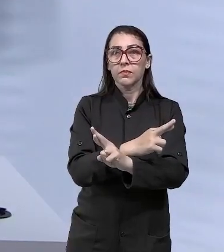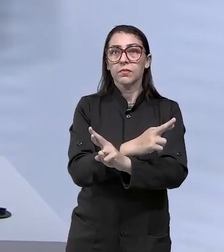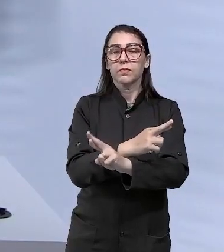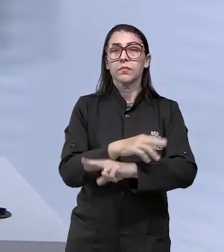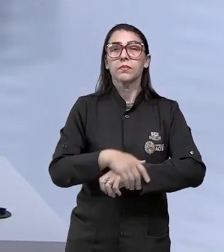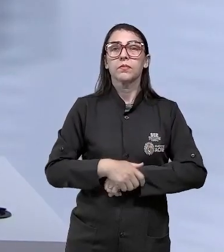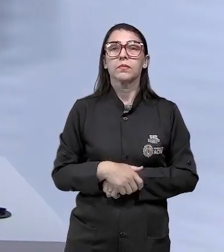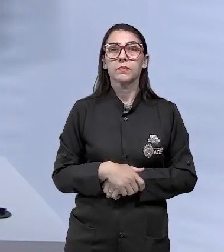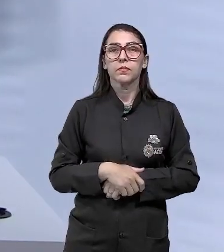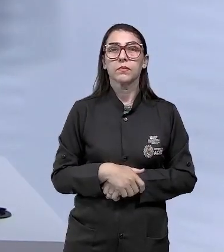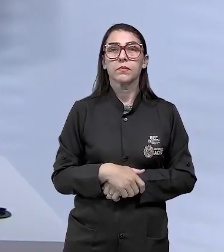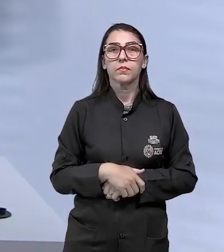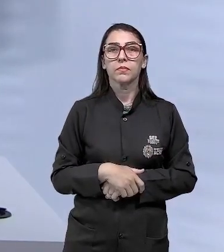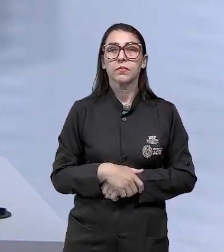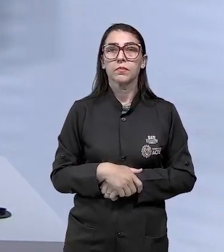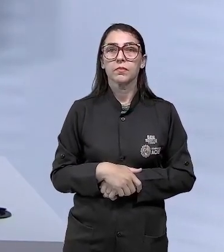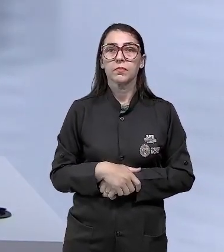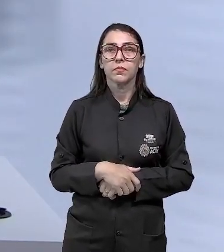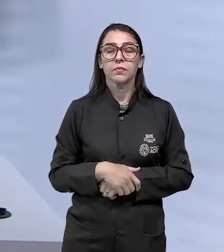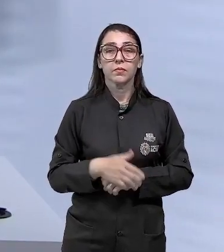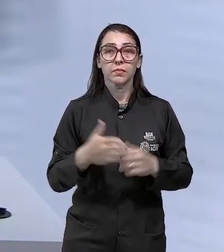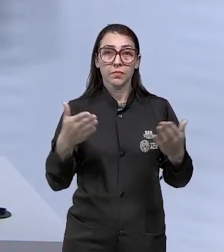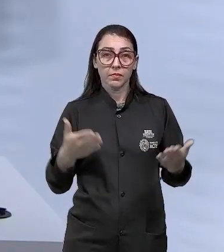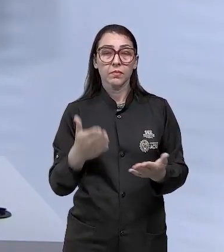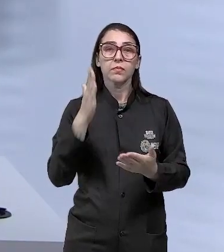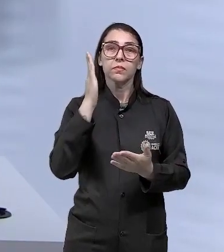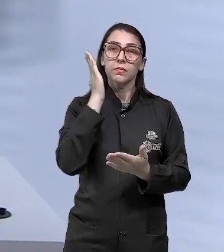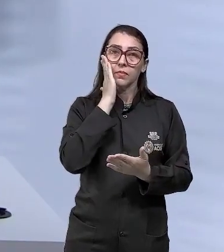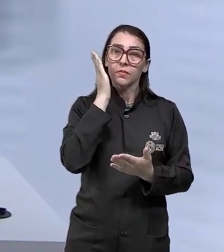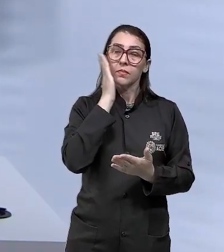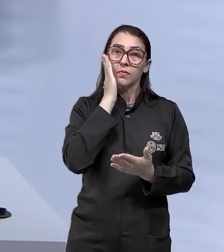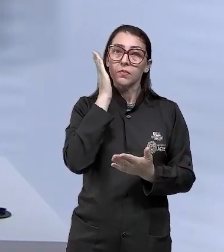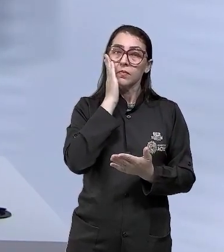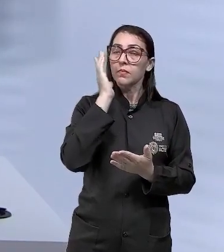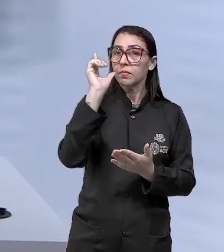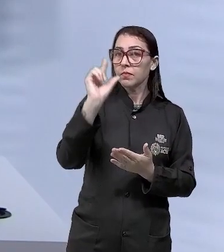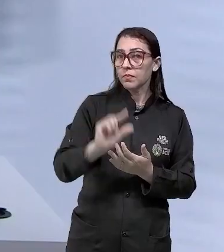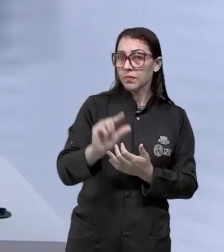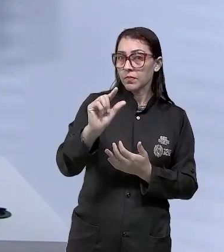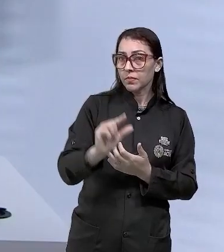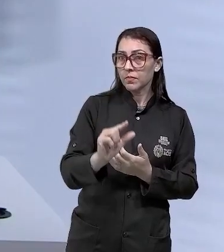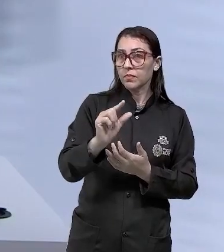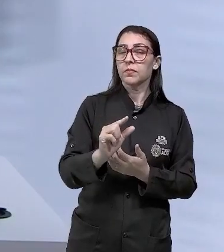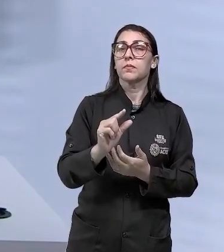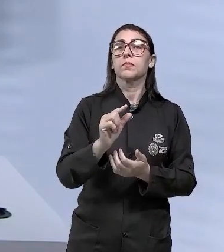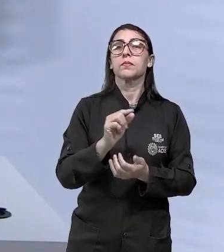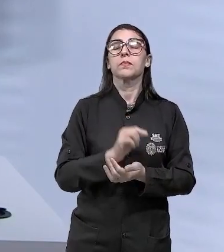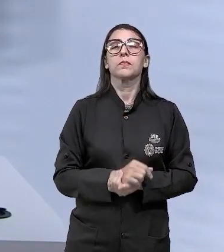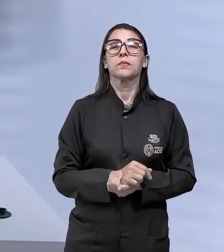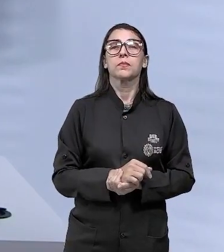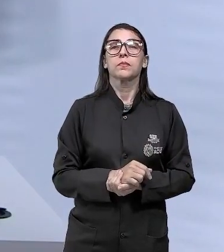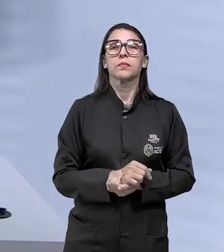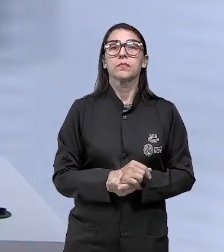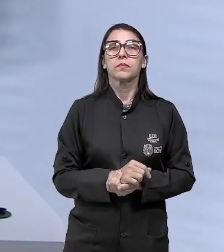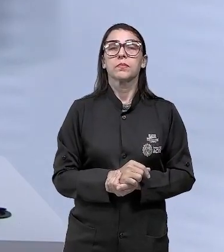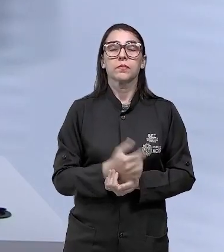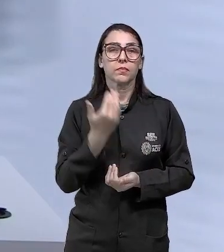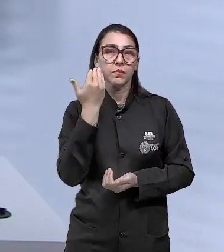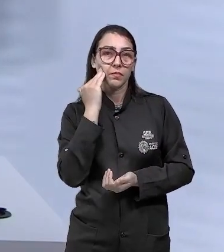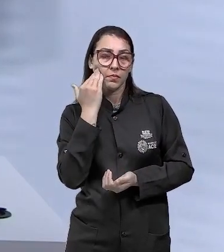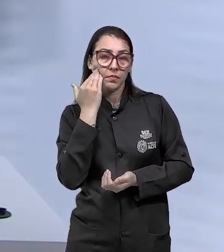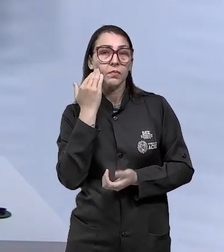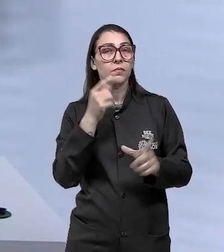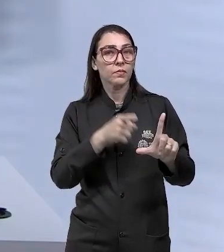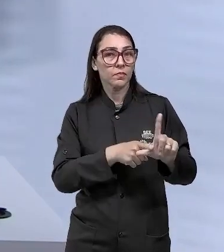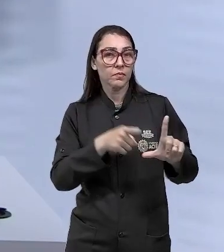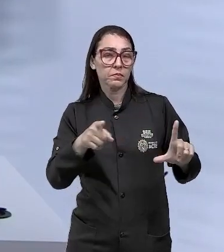lá. Pois bem, agora que nós entendemos um pouco sobre a função linear e entendemos o gráfico dela,